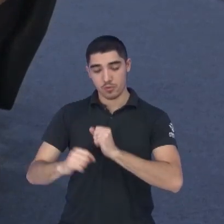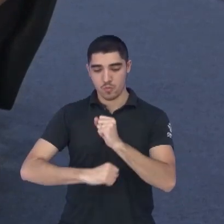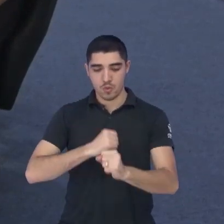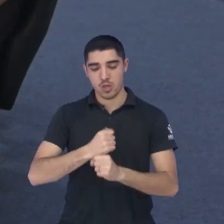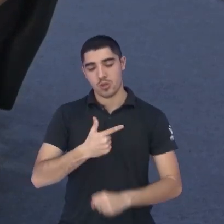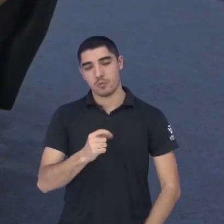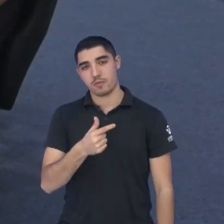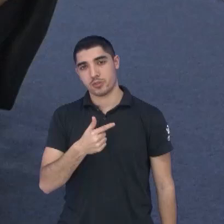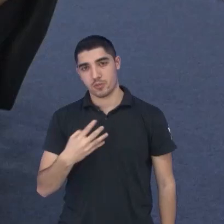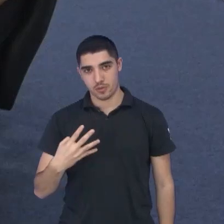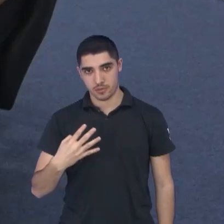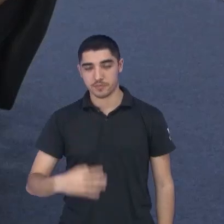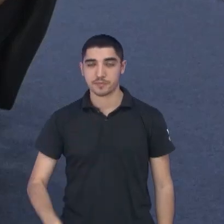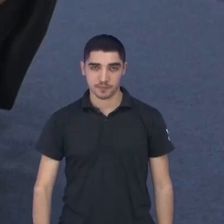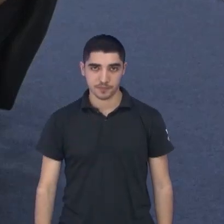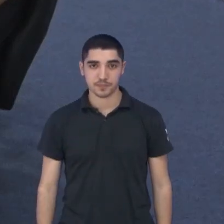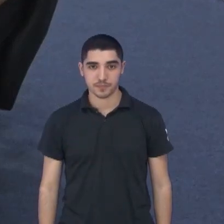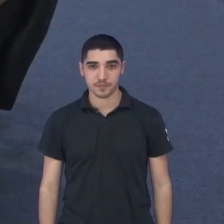2024.